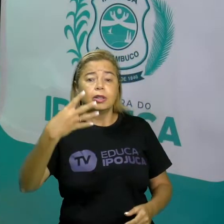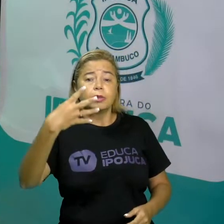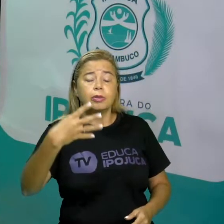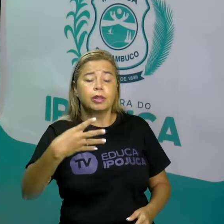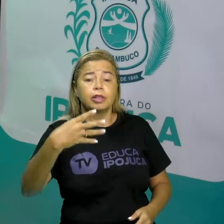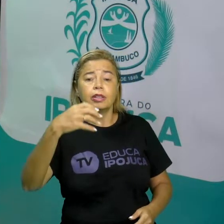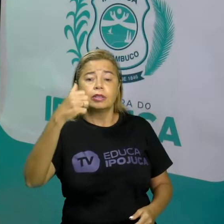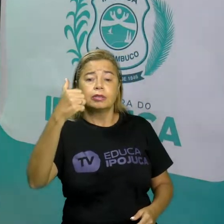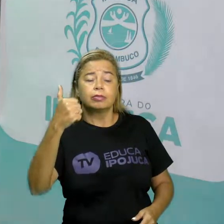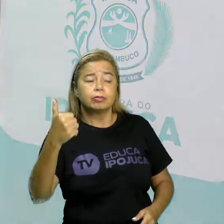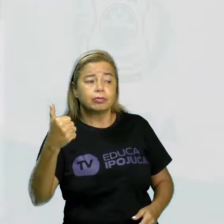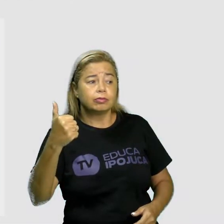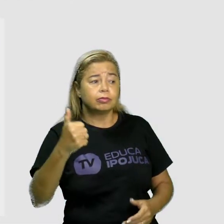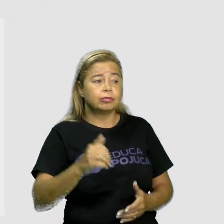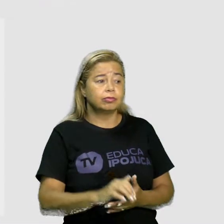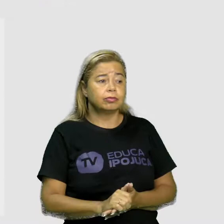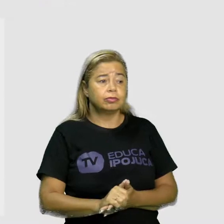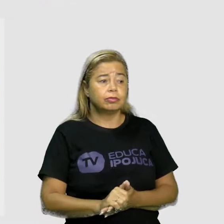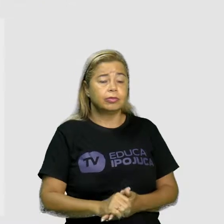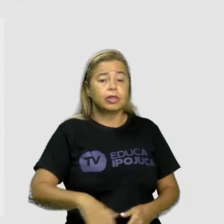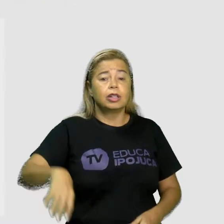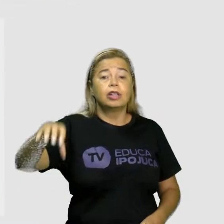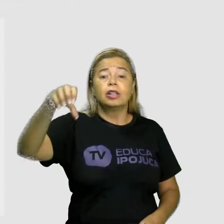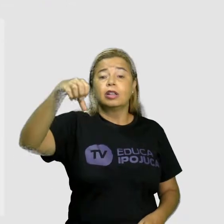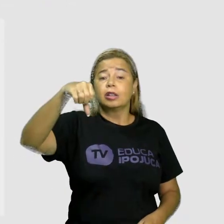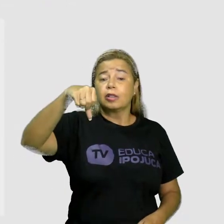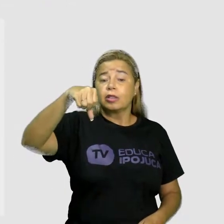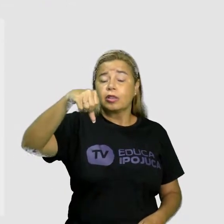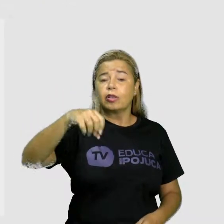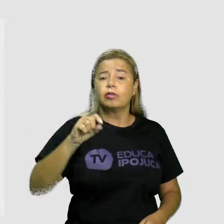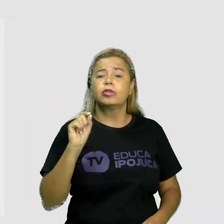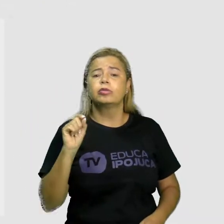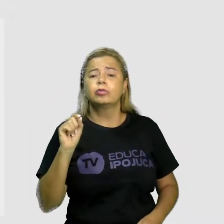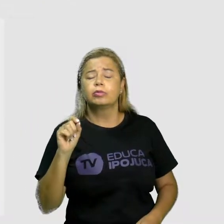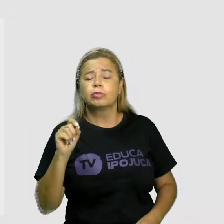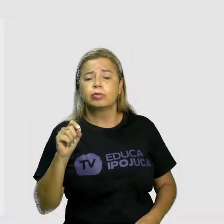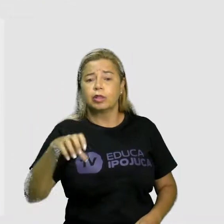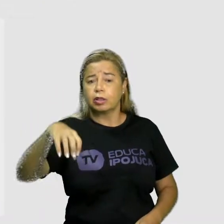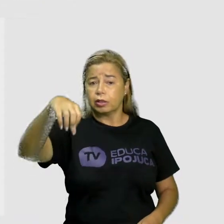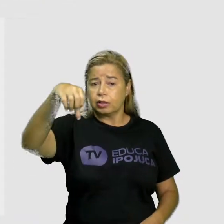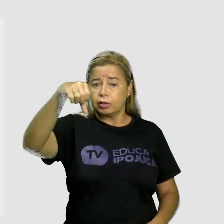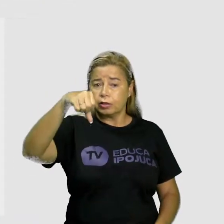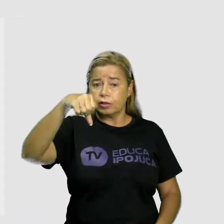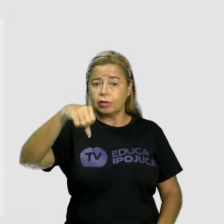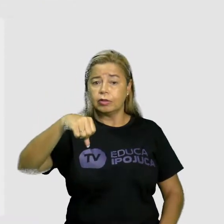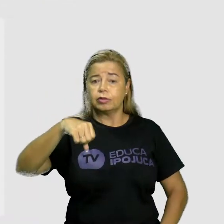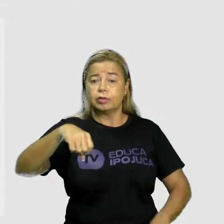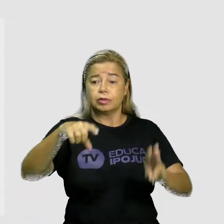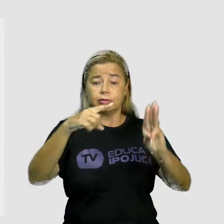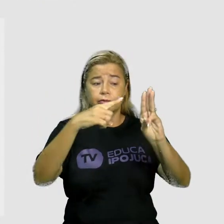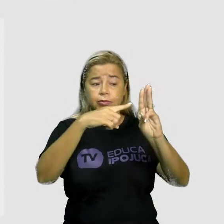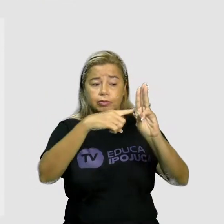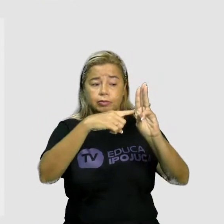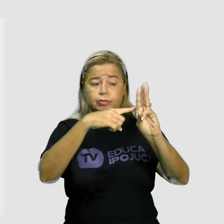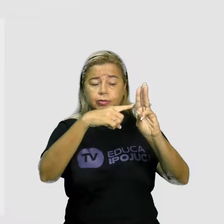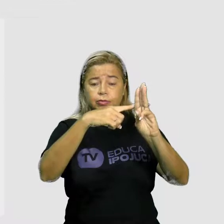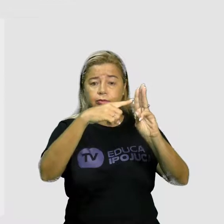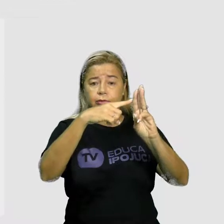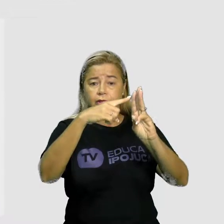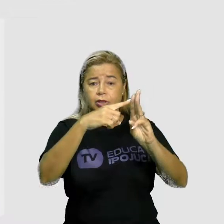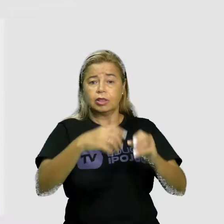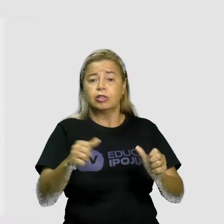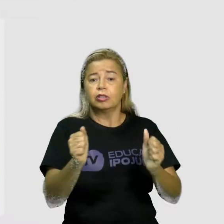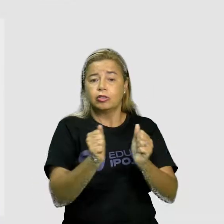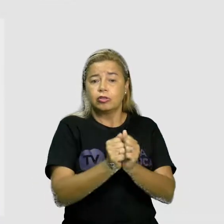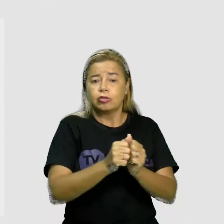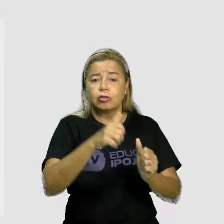41. Aqui nós temos 9. 9 o quê? Centenas. A gente vai juntando de 10 em 10,